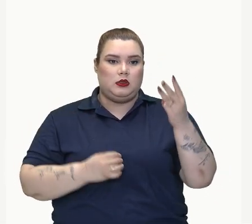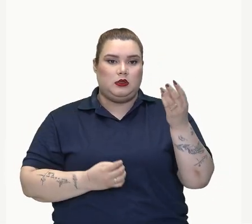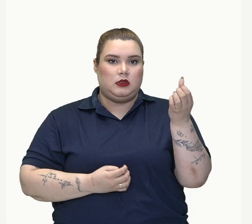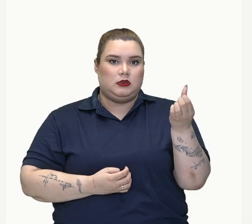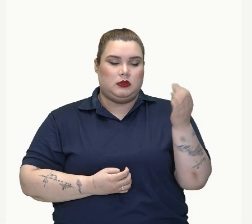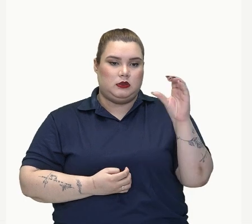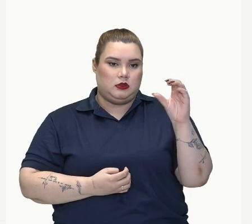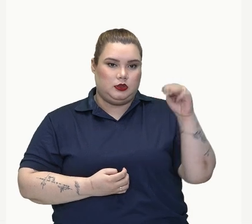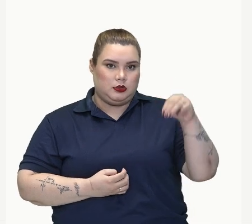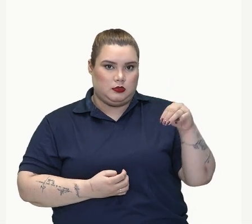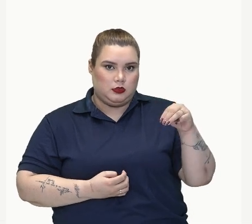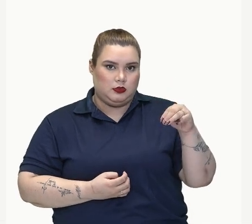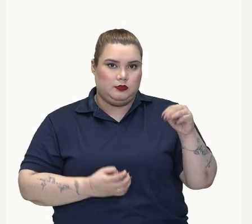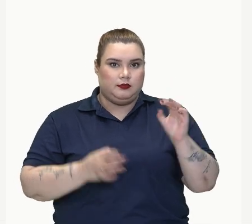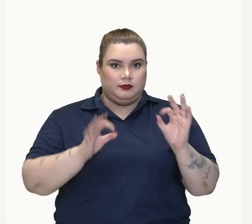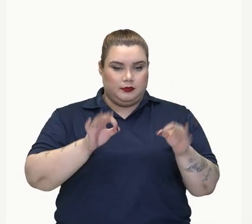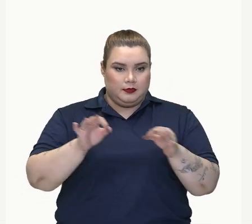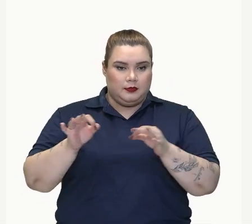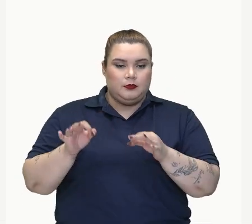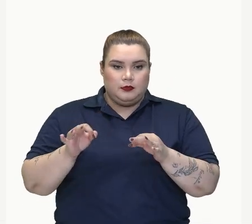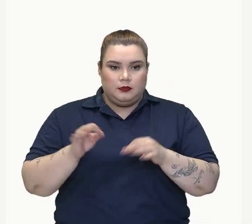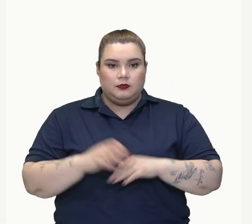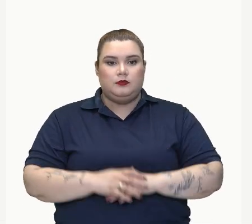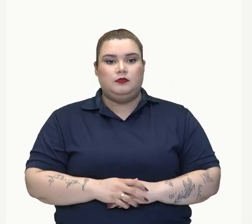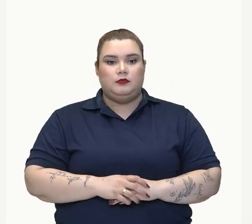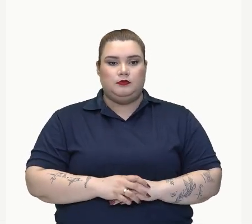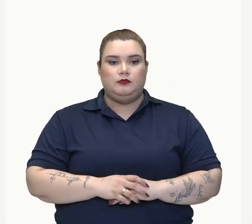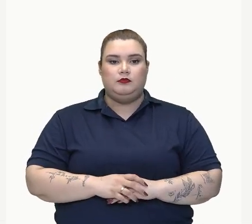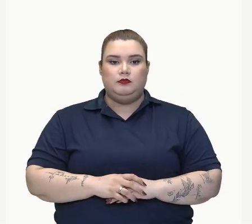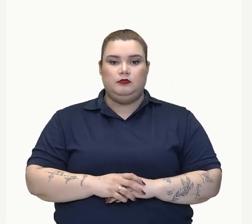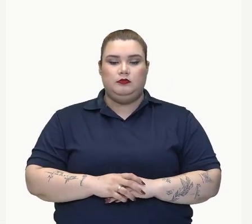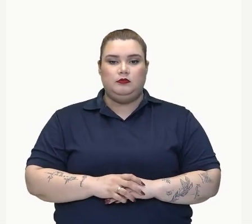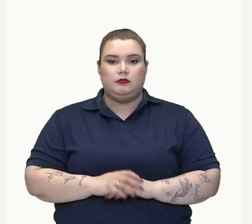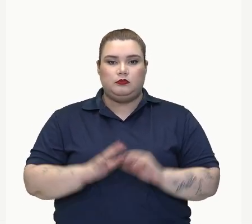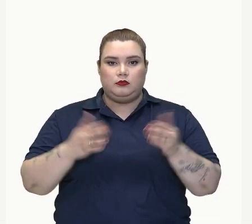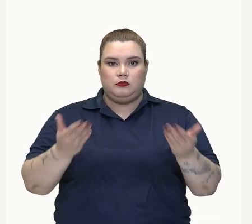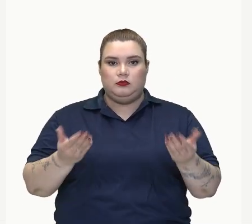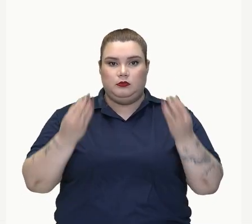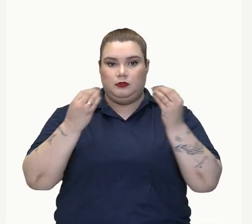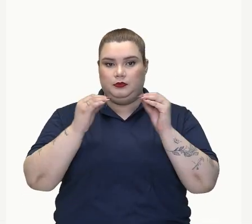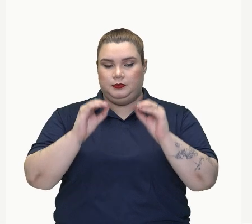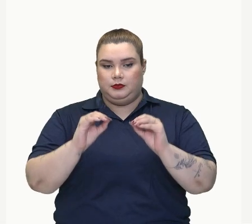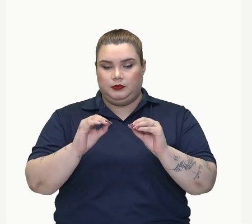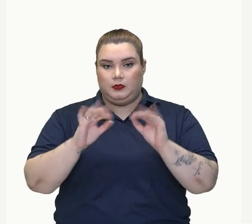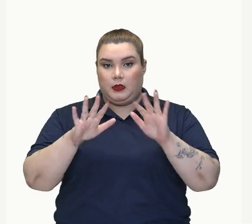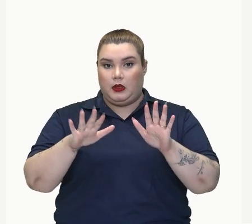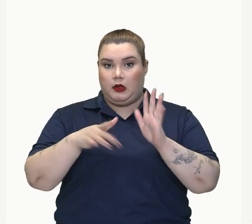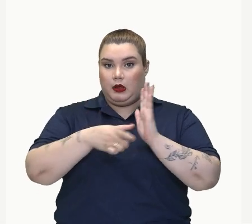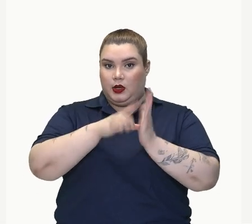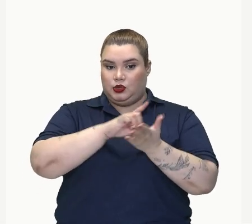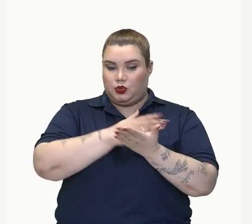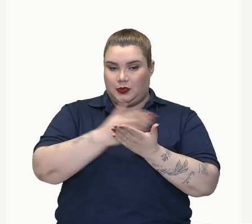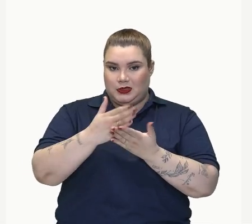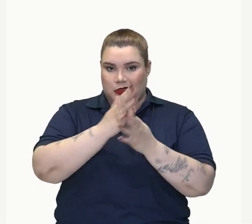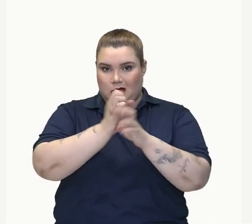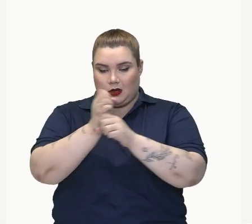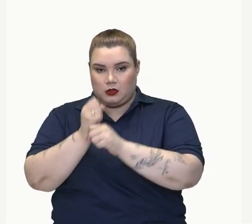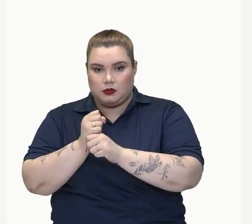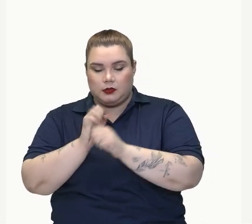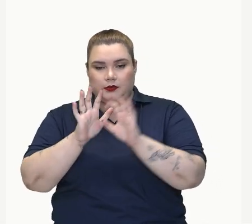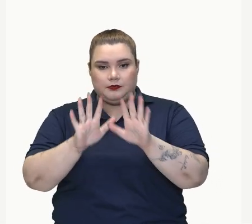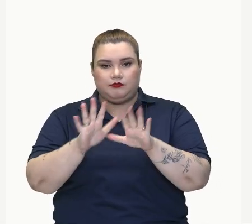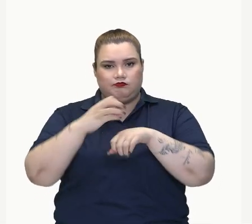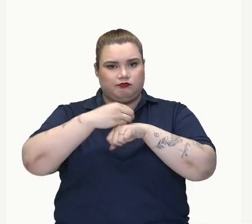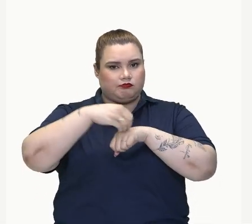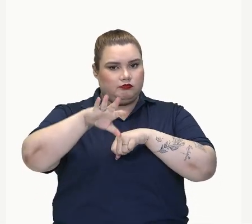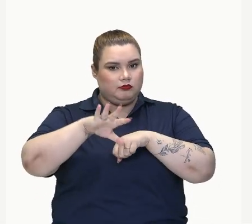36 centímetros, tá? Então, olha só, antes da gente partir para os cálculos, vamos lembrar de uma coisa,